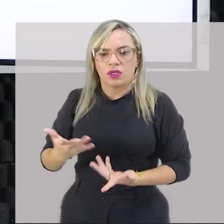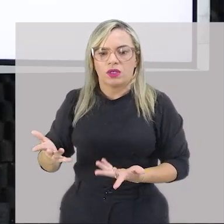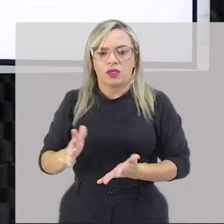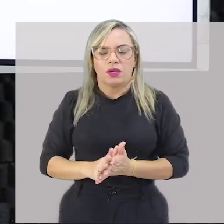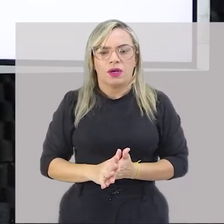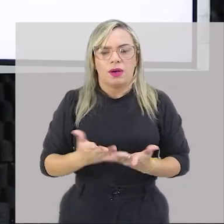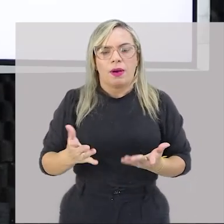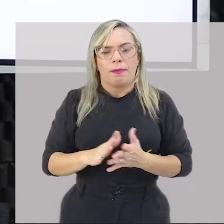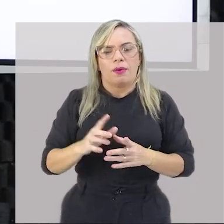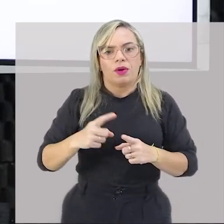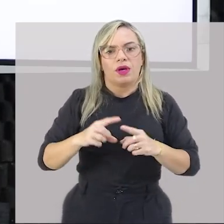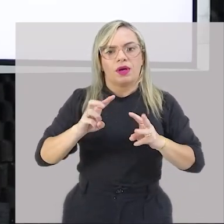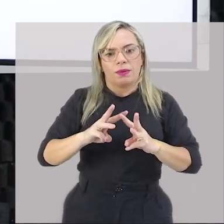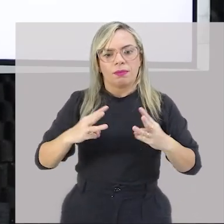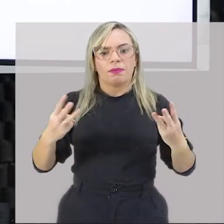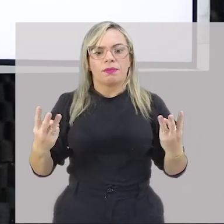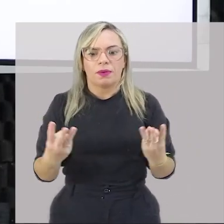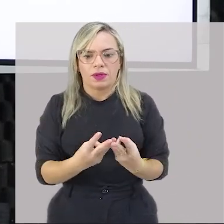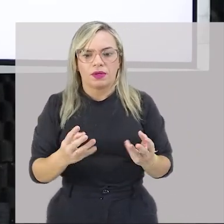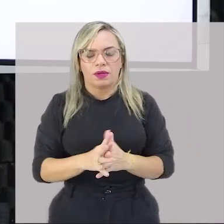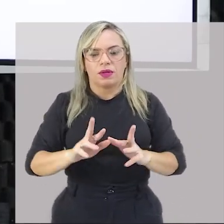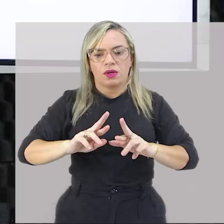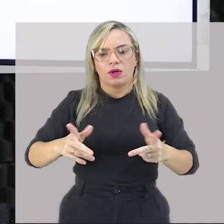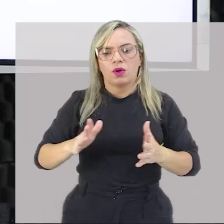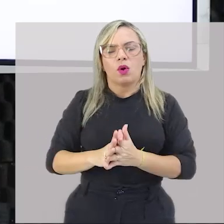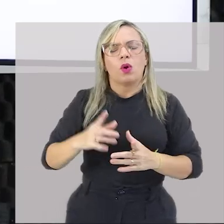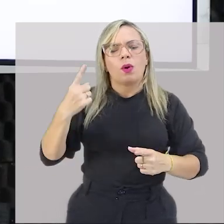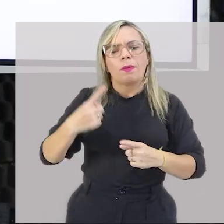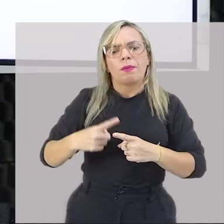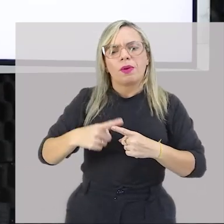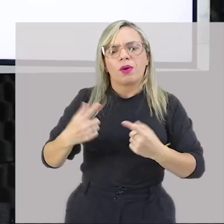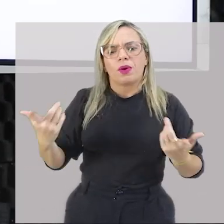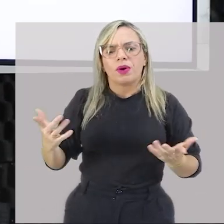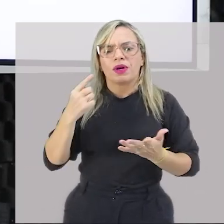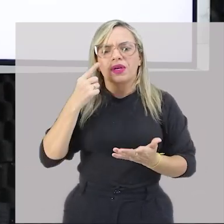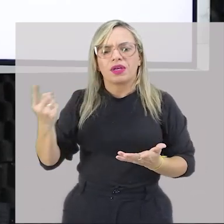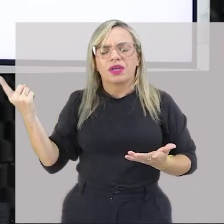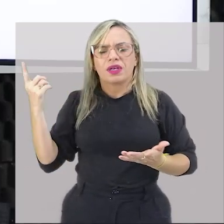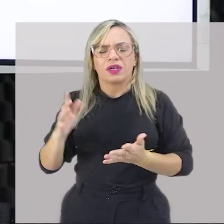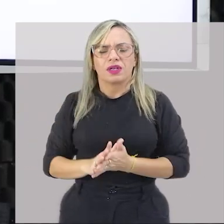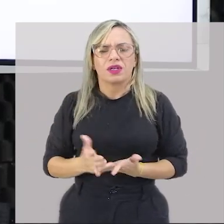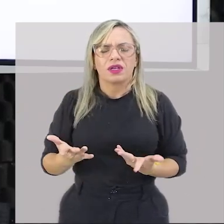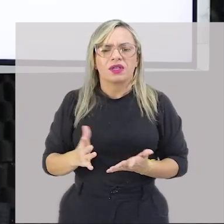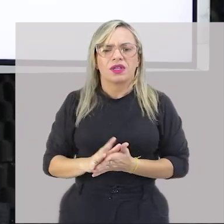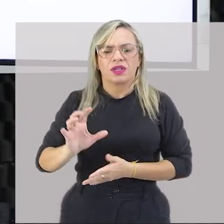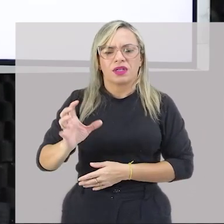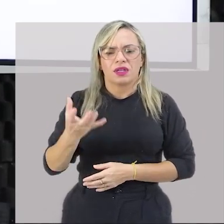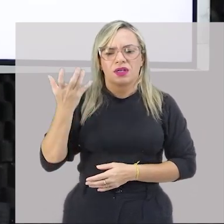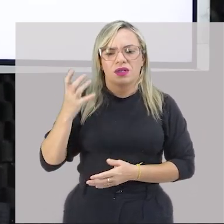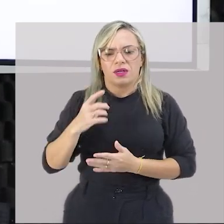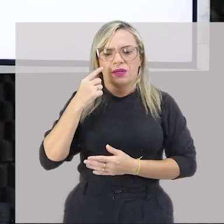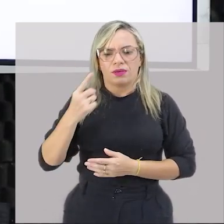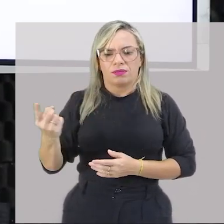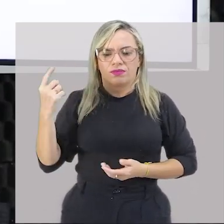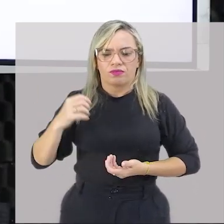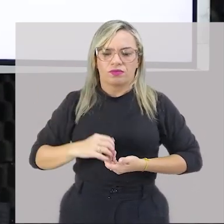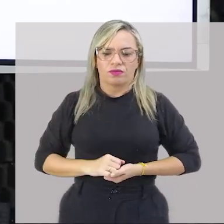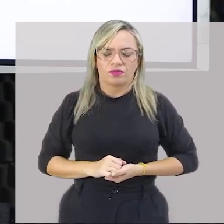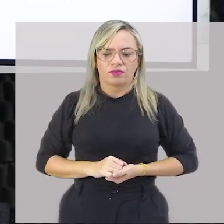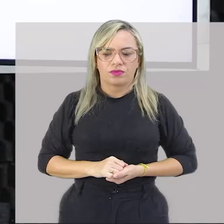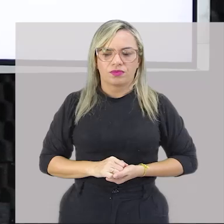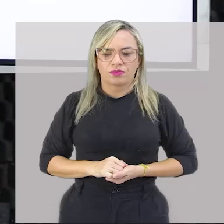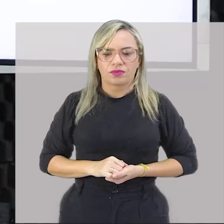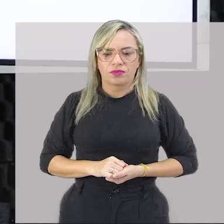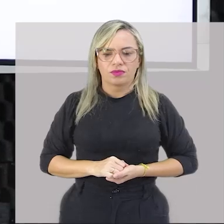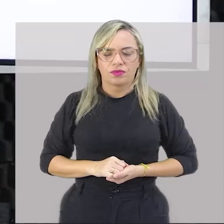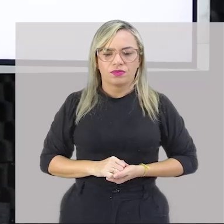Qual é a razão para que isso aconteça? As motos atingem o solo simultaneamente, por quê?